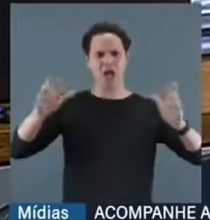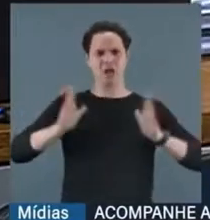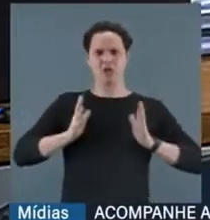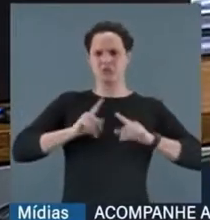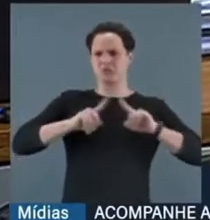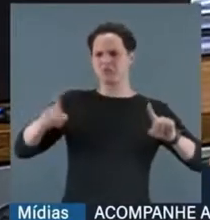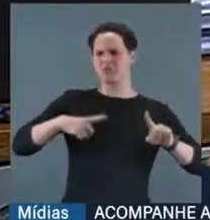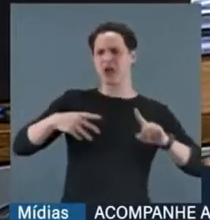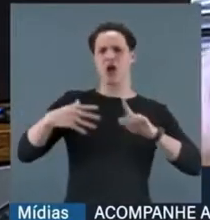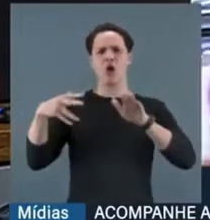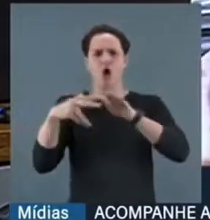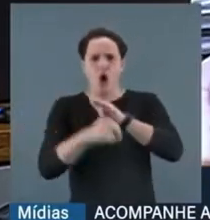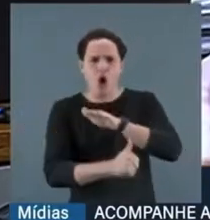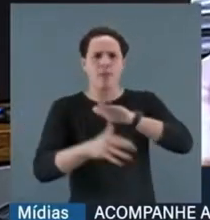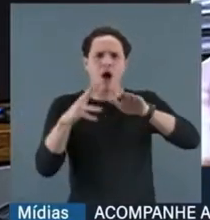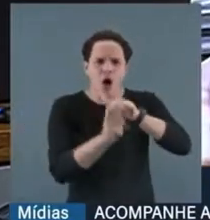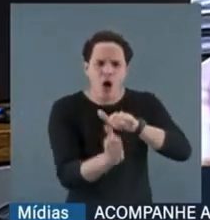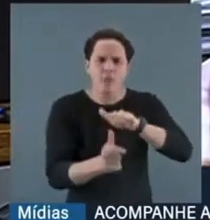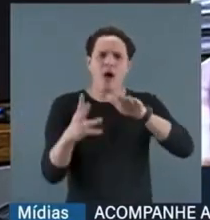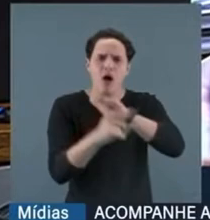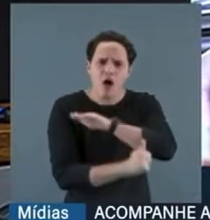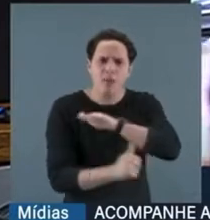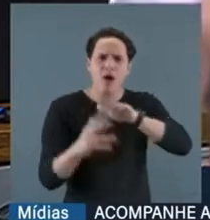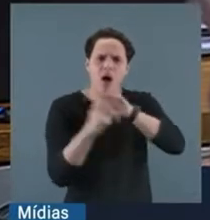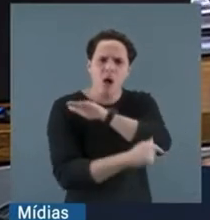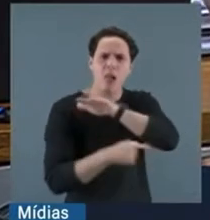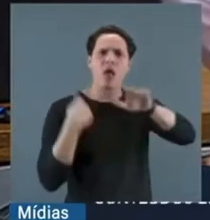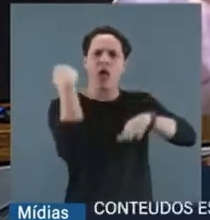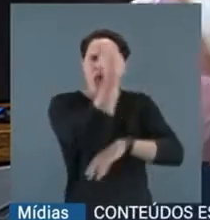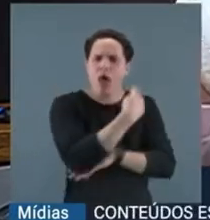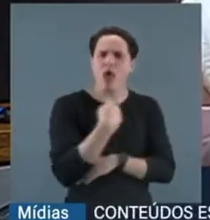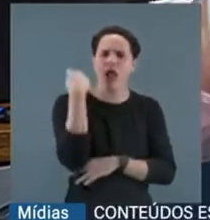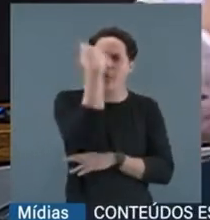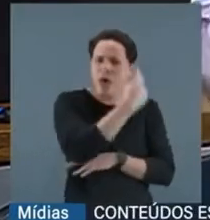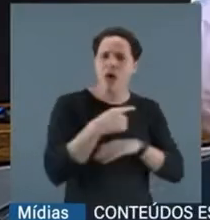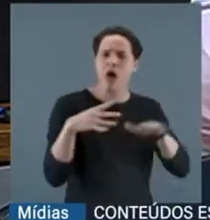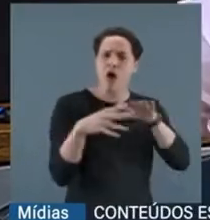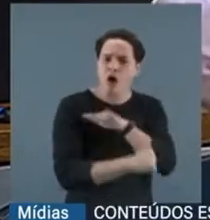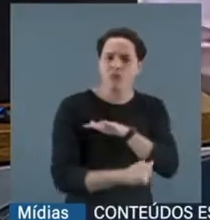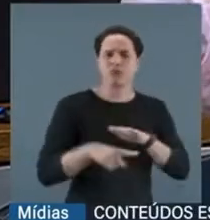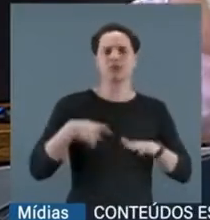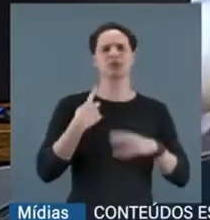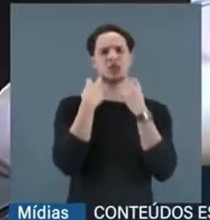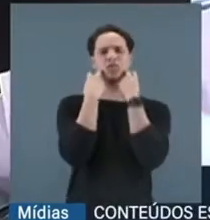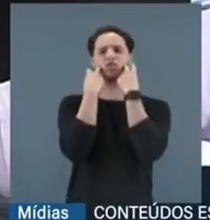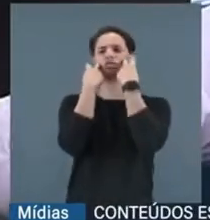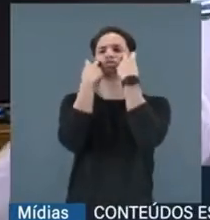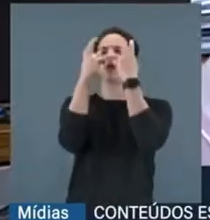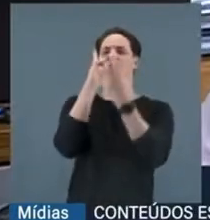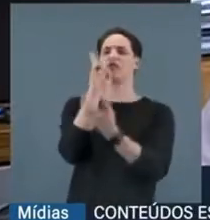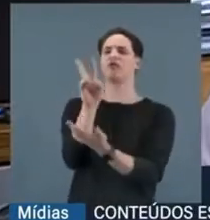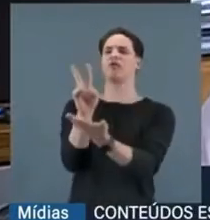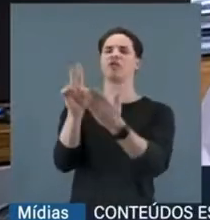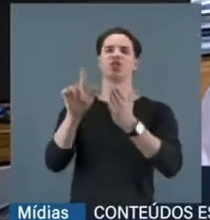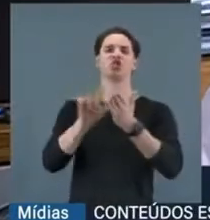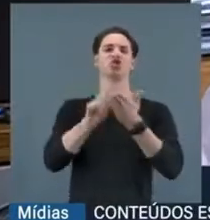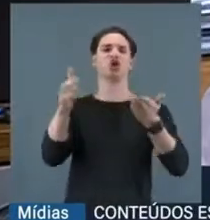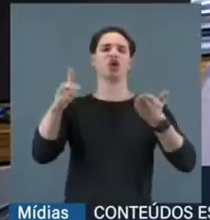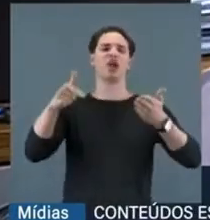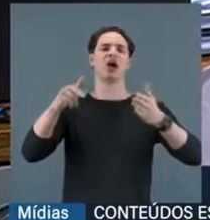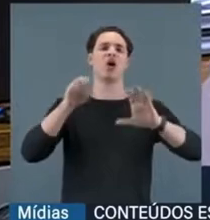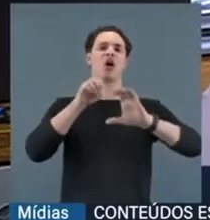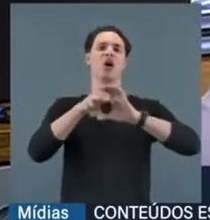Roubados 24 horas e nos envergonhavamos cada vez que viemos Jornal Nacional